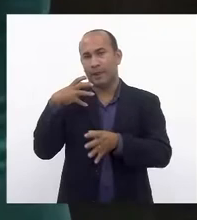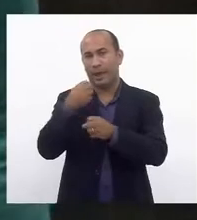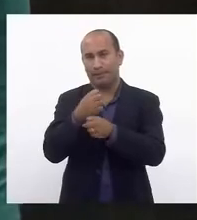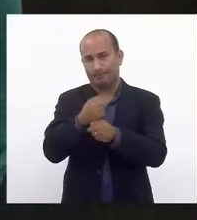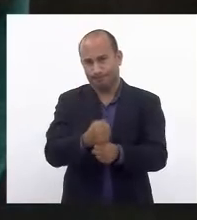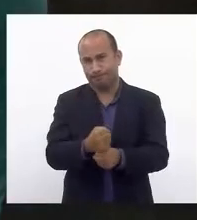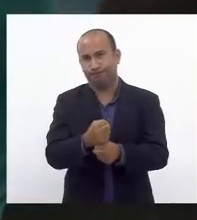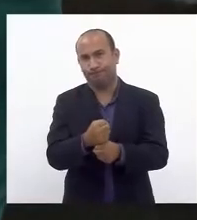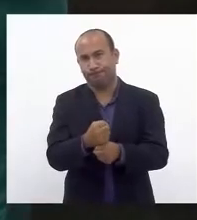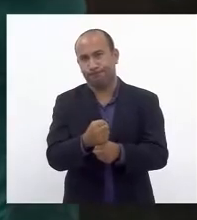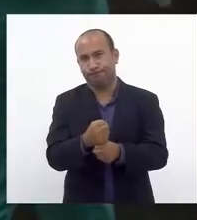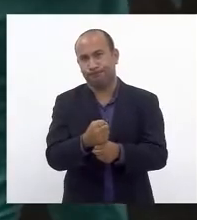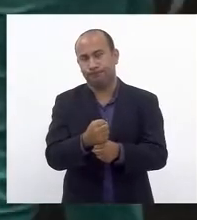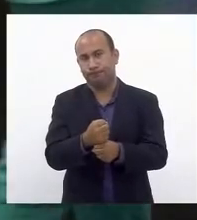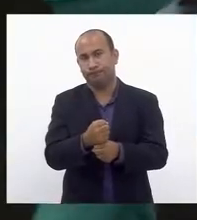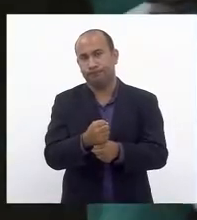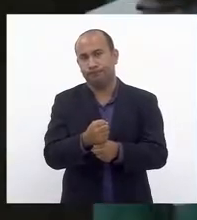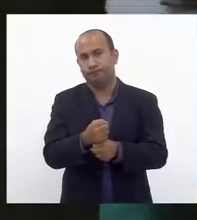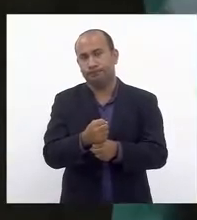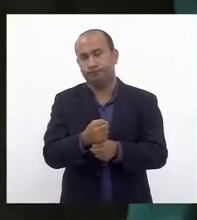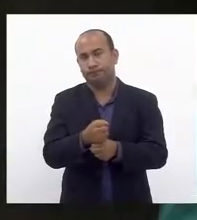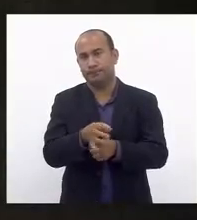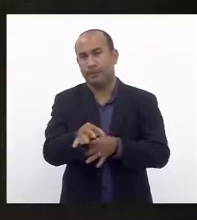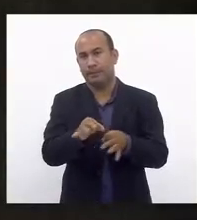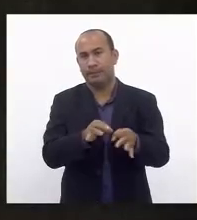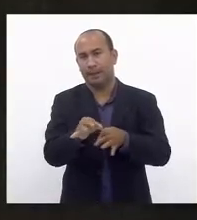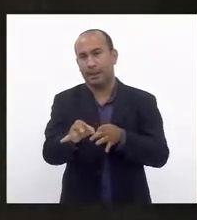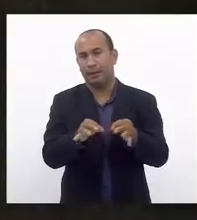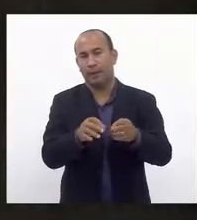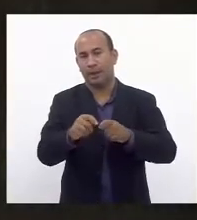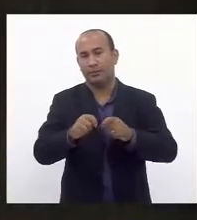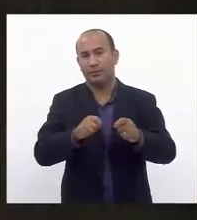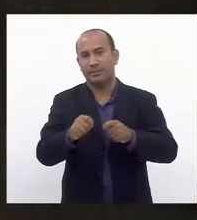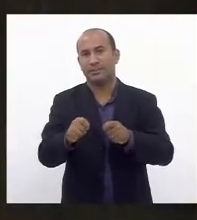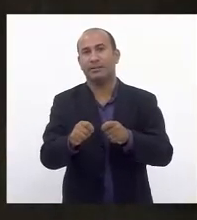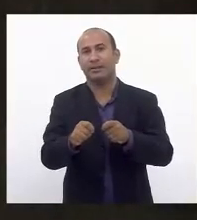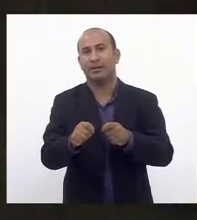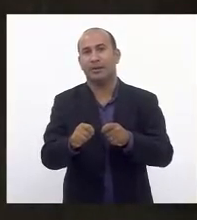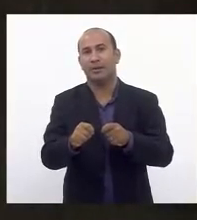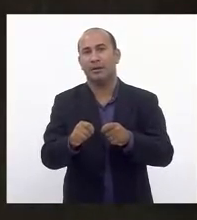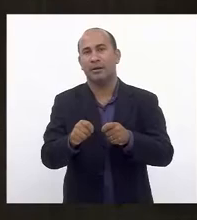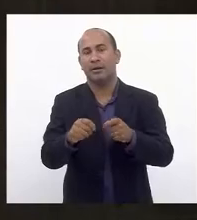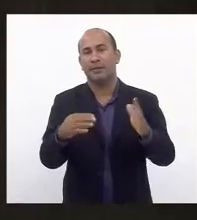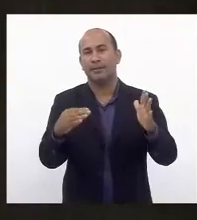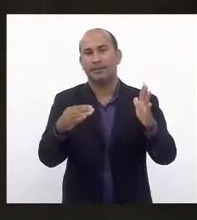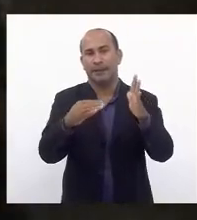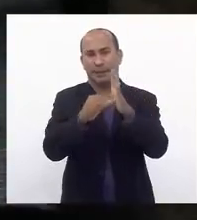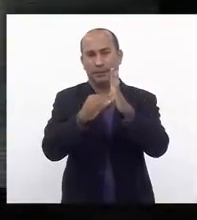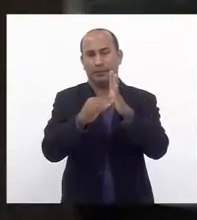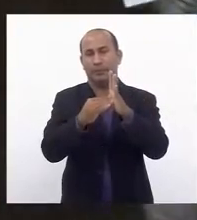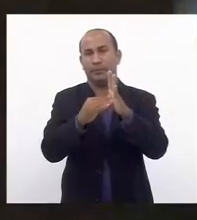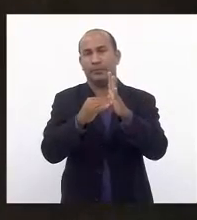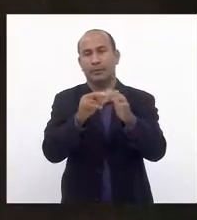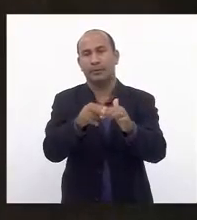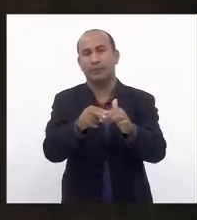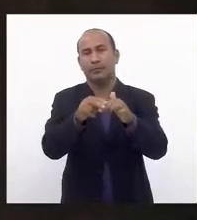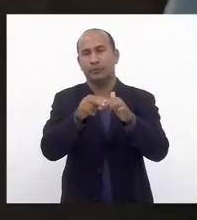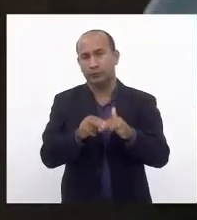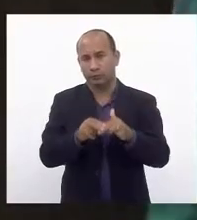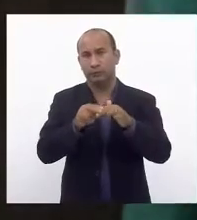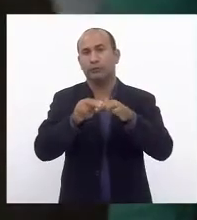Contas, processo administrativo, balizas temporais,